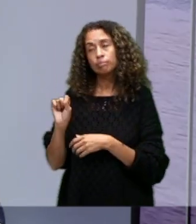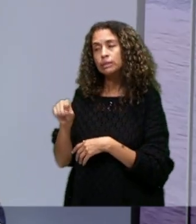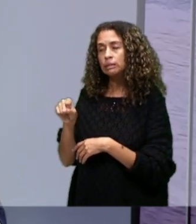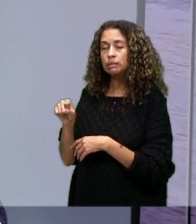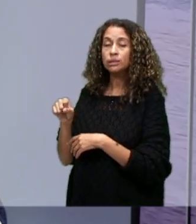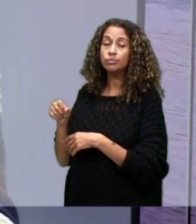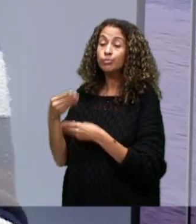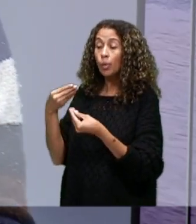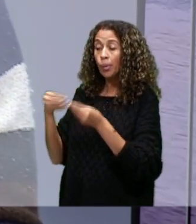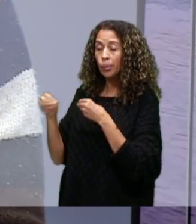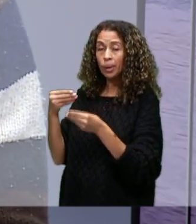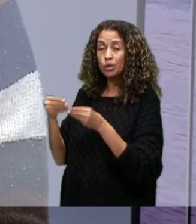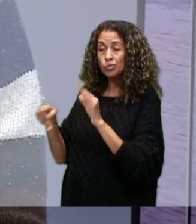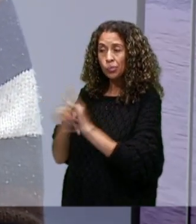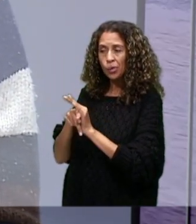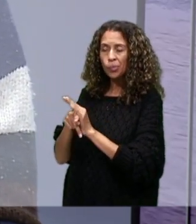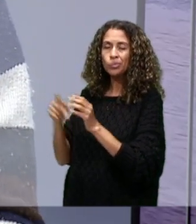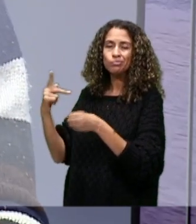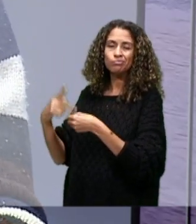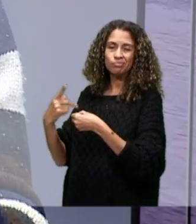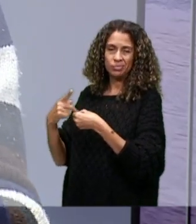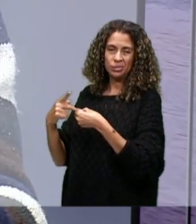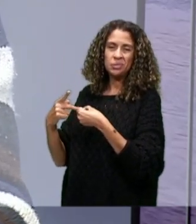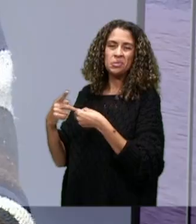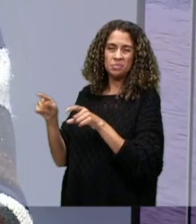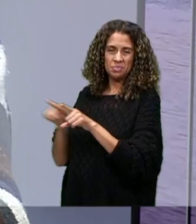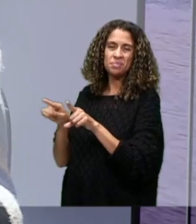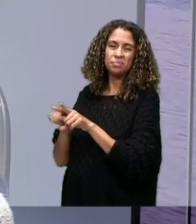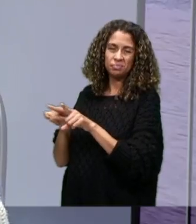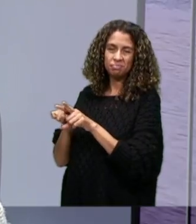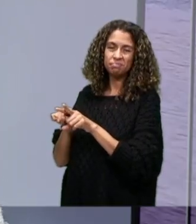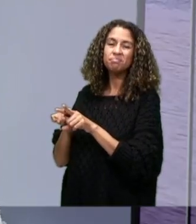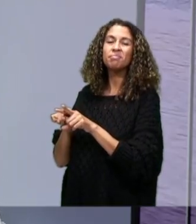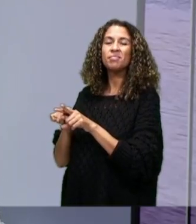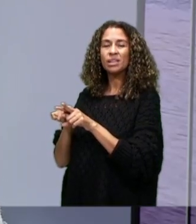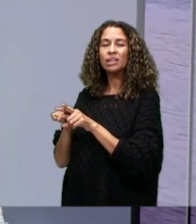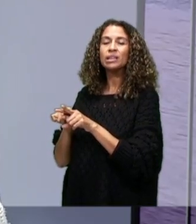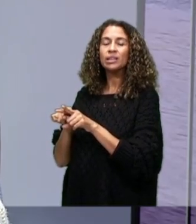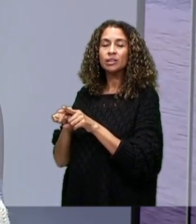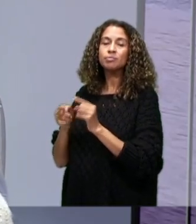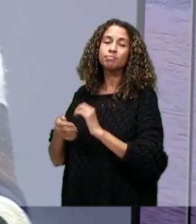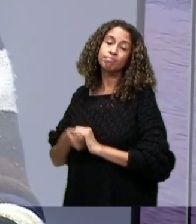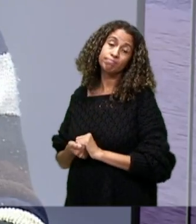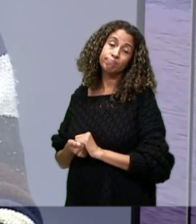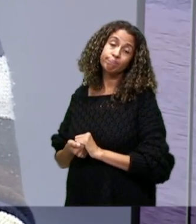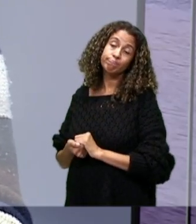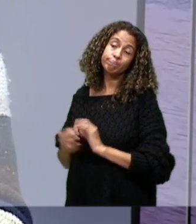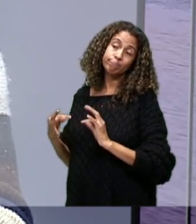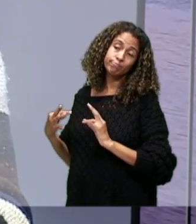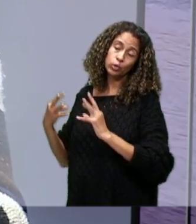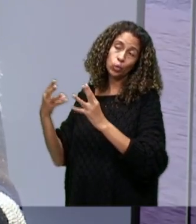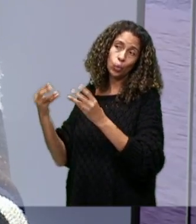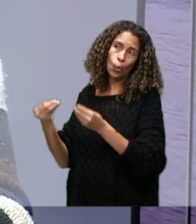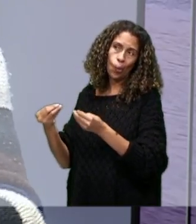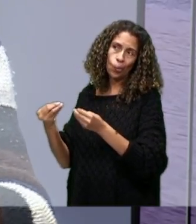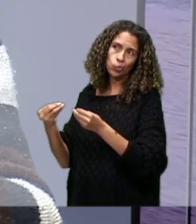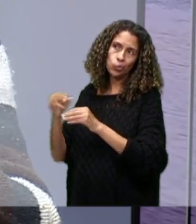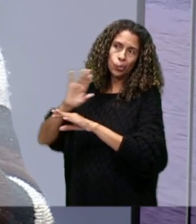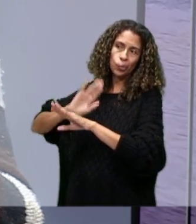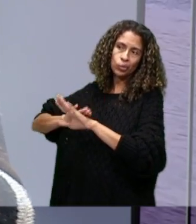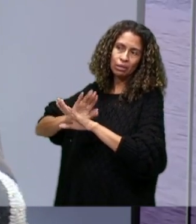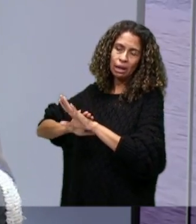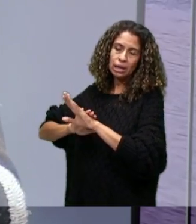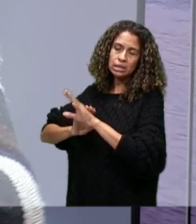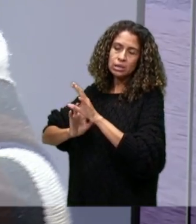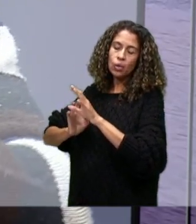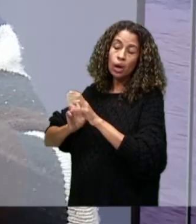o plástico vem do petróleo também, né? Um excedente ali do combustível e tudo mais. Então tem toda uma engrenagem